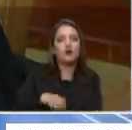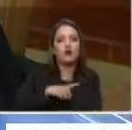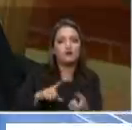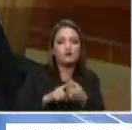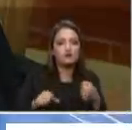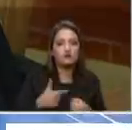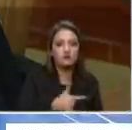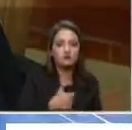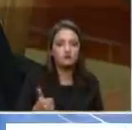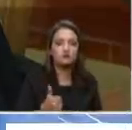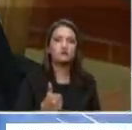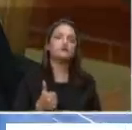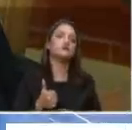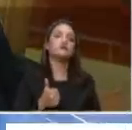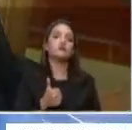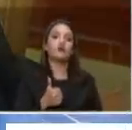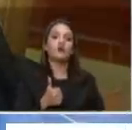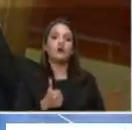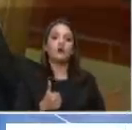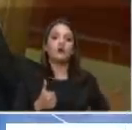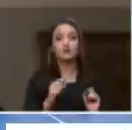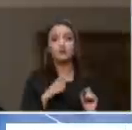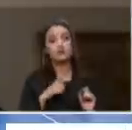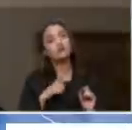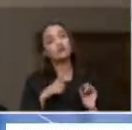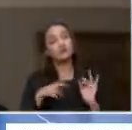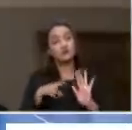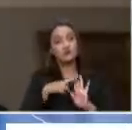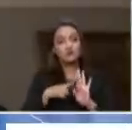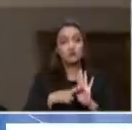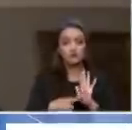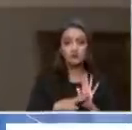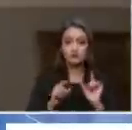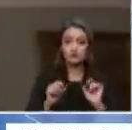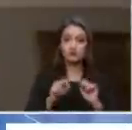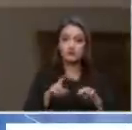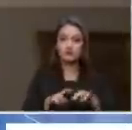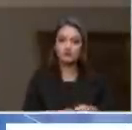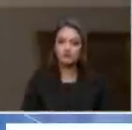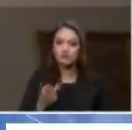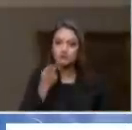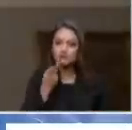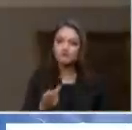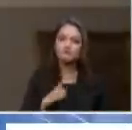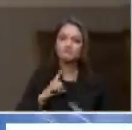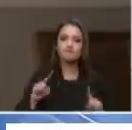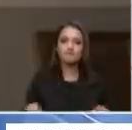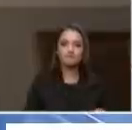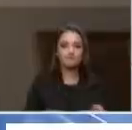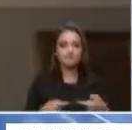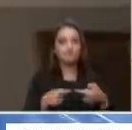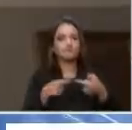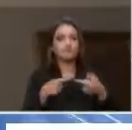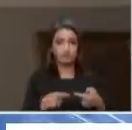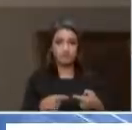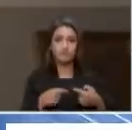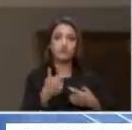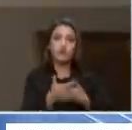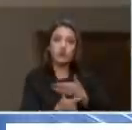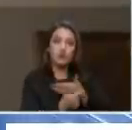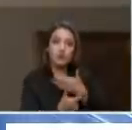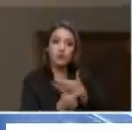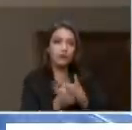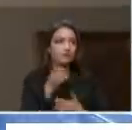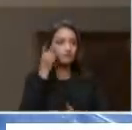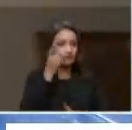da ação, mas a novos relatores, no caso da ação da rede para a ministra Rosa Weber, e estão colocadas lá também para uma